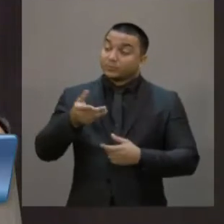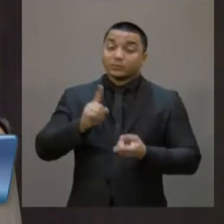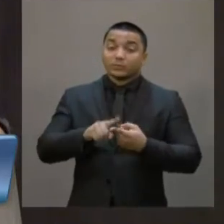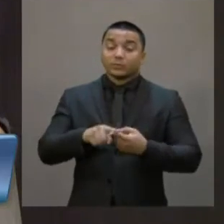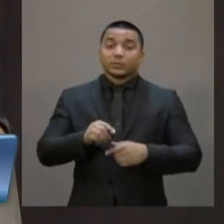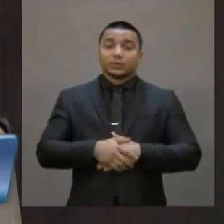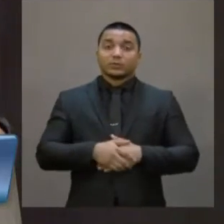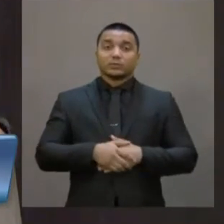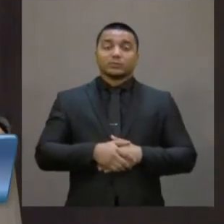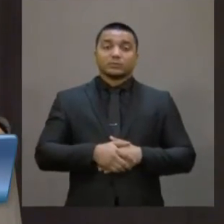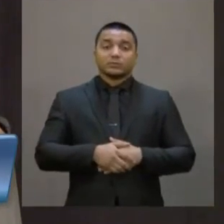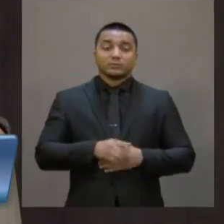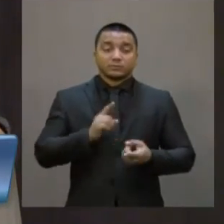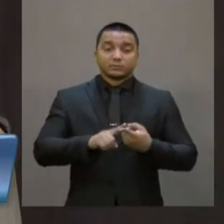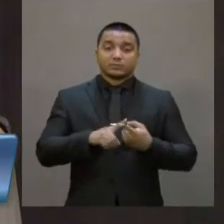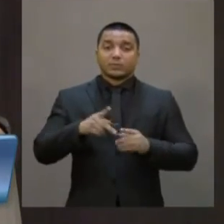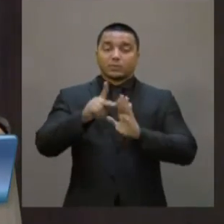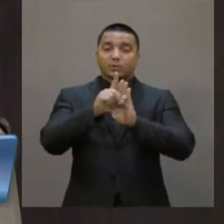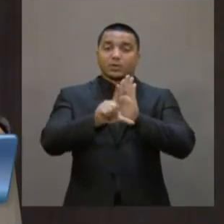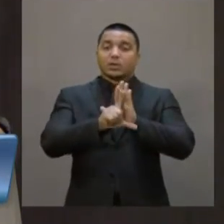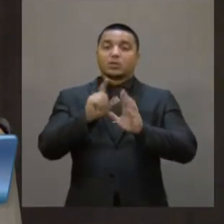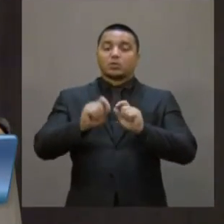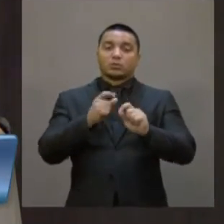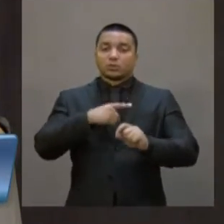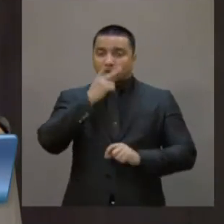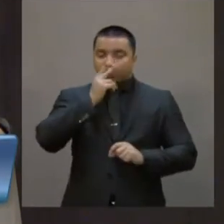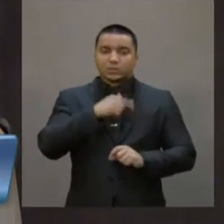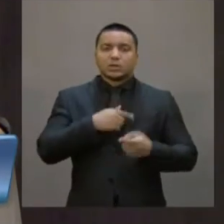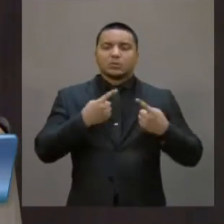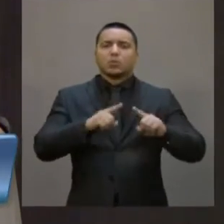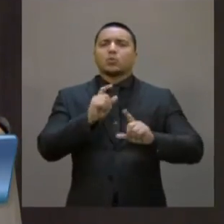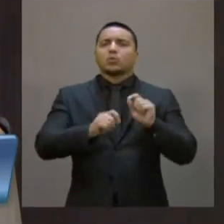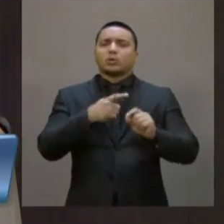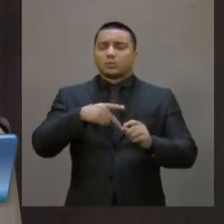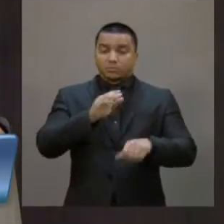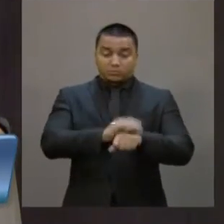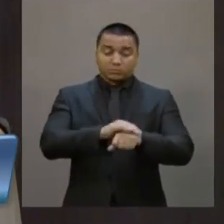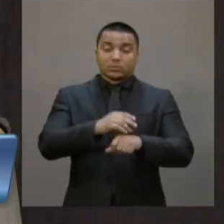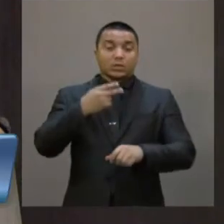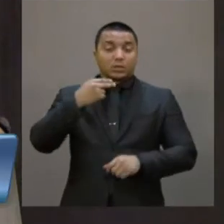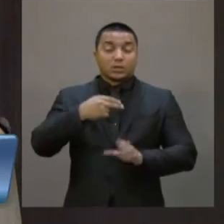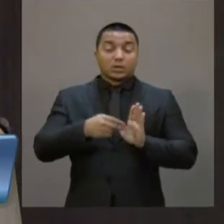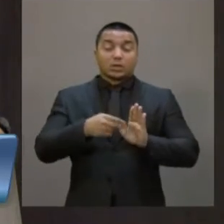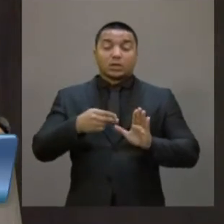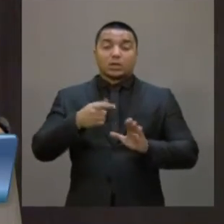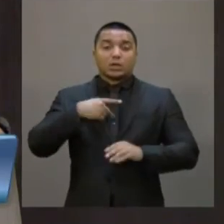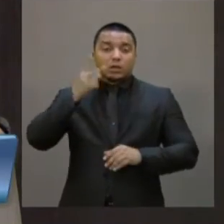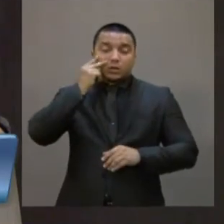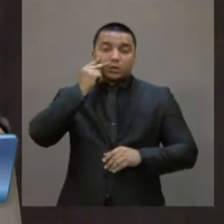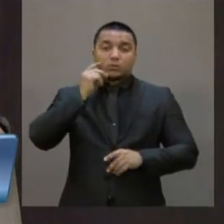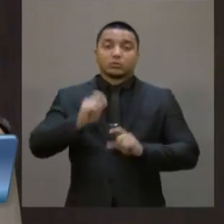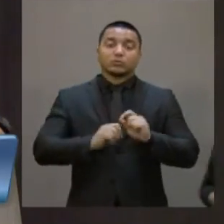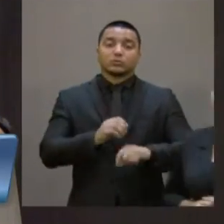2 legislaturas passadas, fez um PL que era o banimento dos banidos. É um PL super importante de autoria do deputado Heitor, em algum momento, que é banir